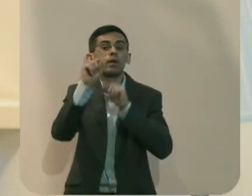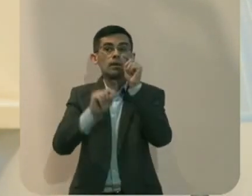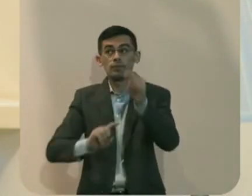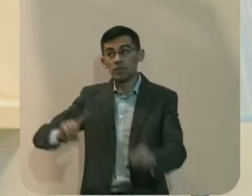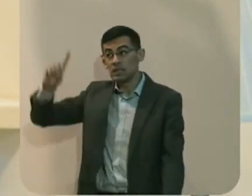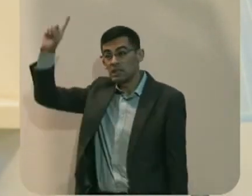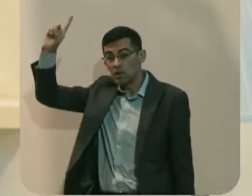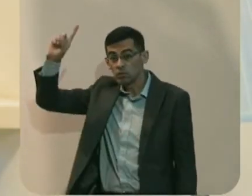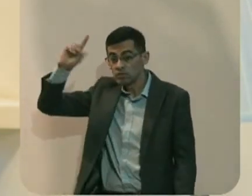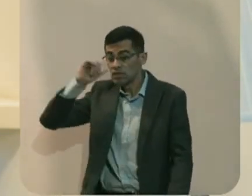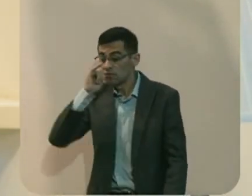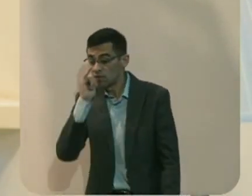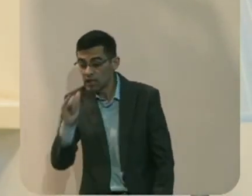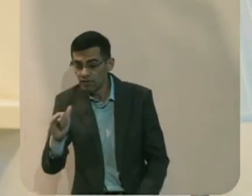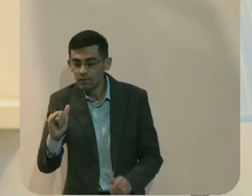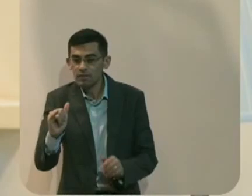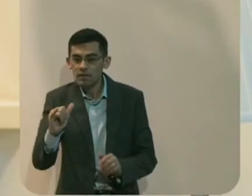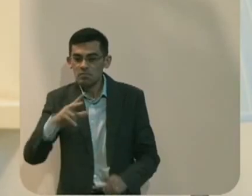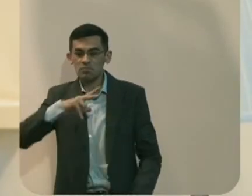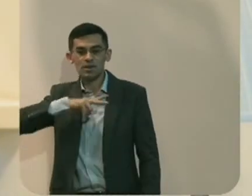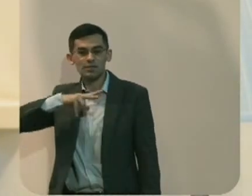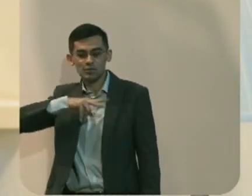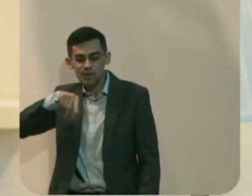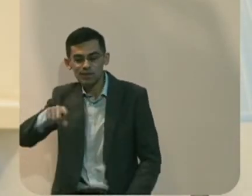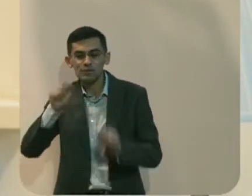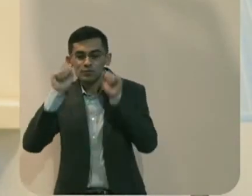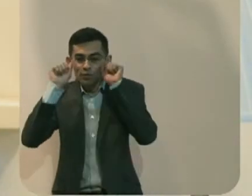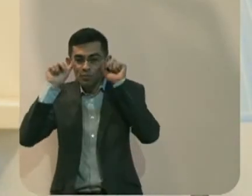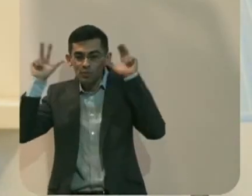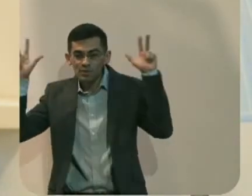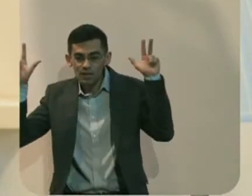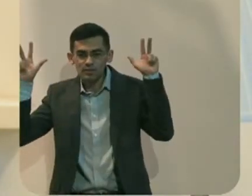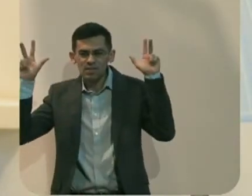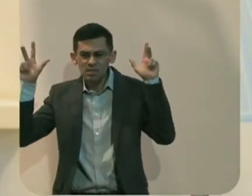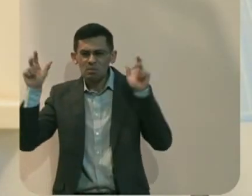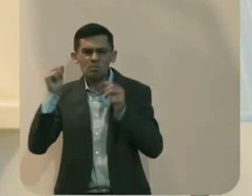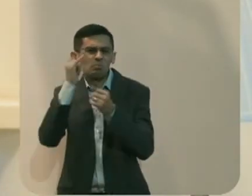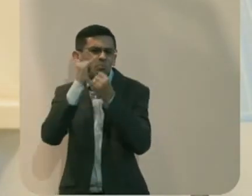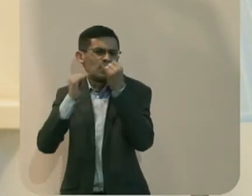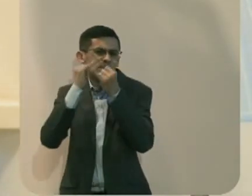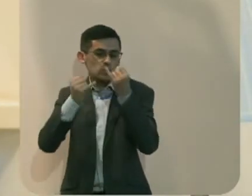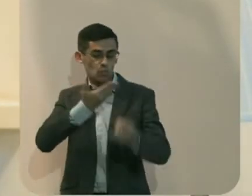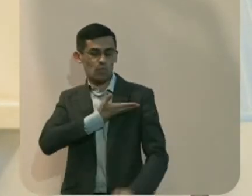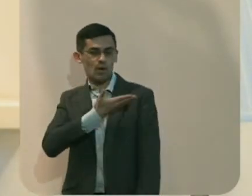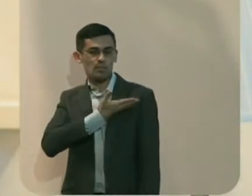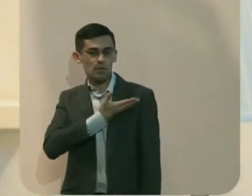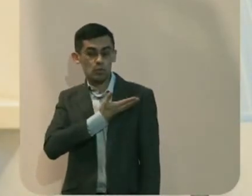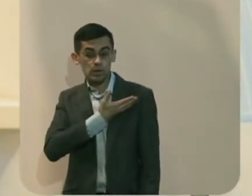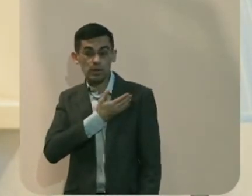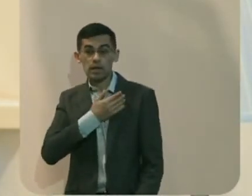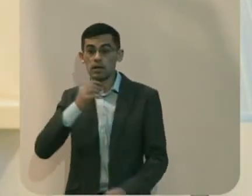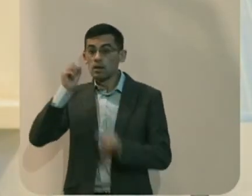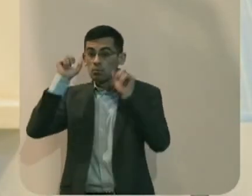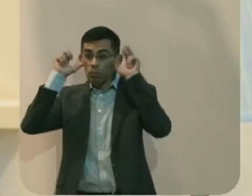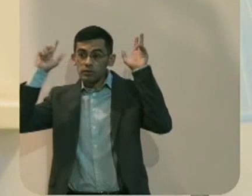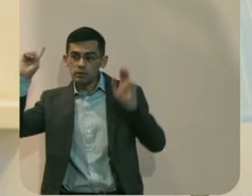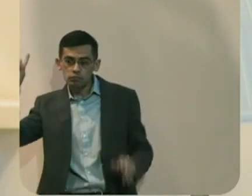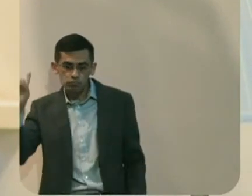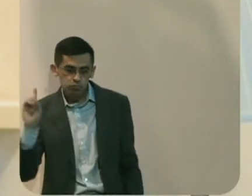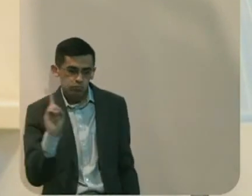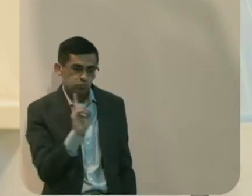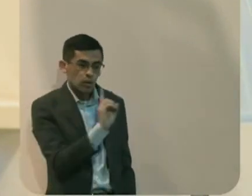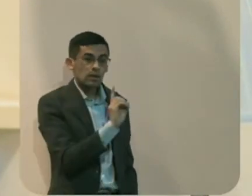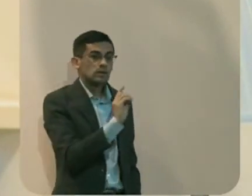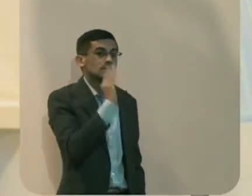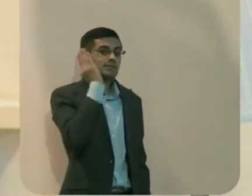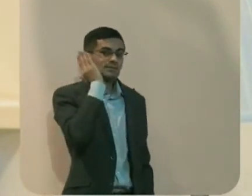falava pessoalmente com ele, como com um amigo. E ele saía dali sabendo o que ele tinha